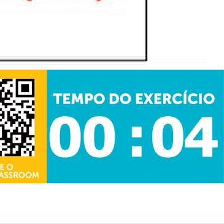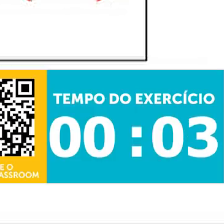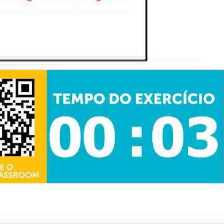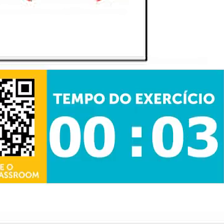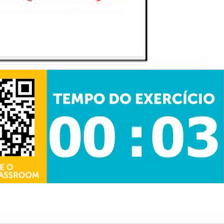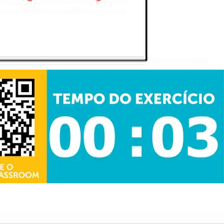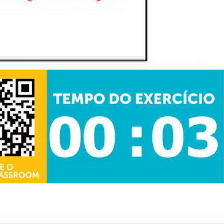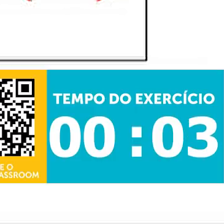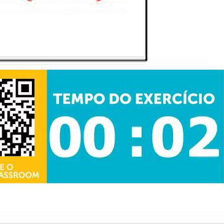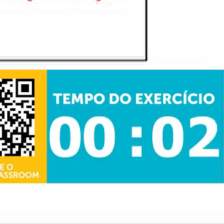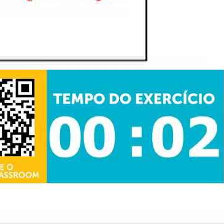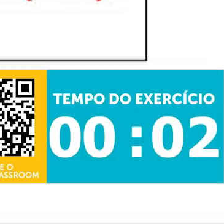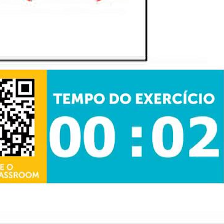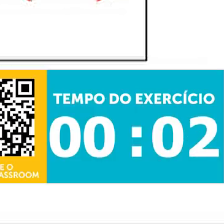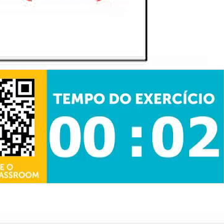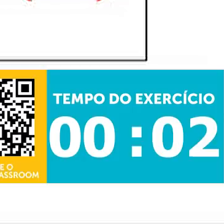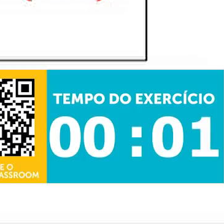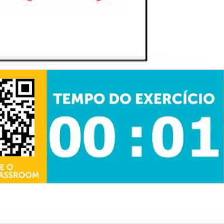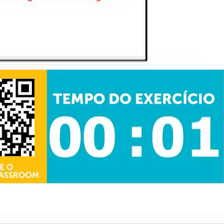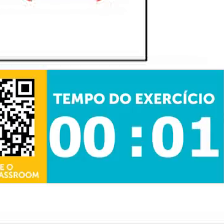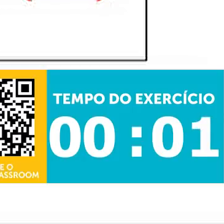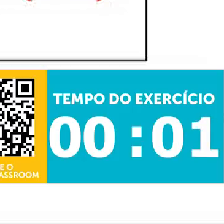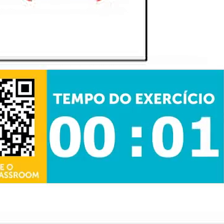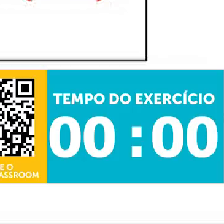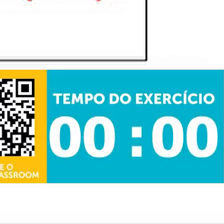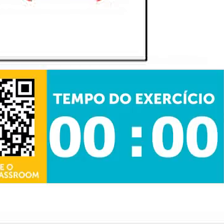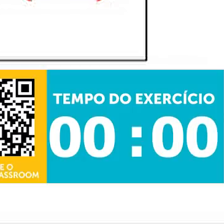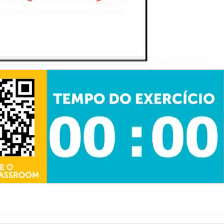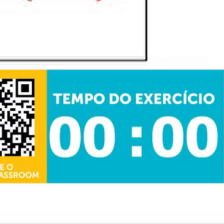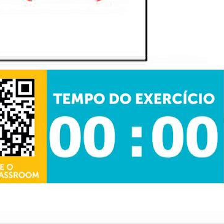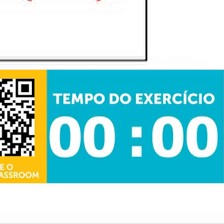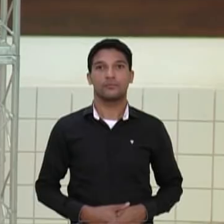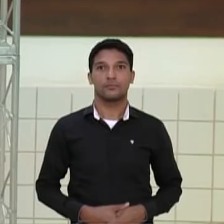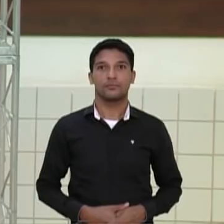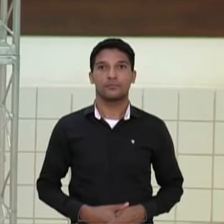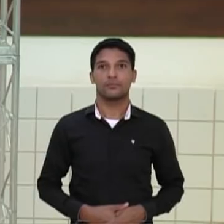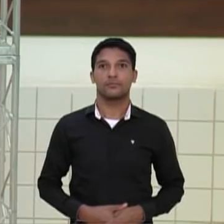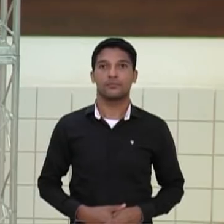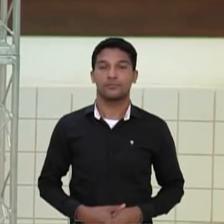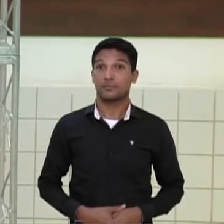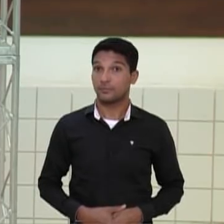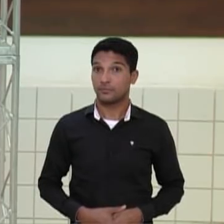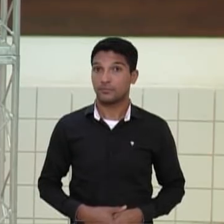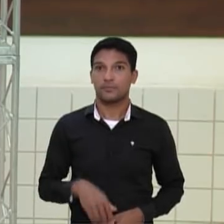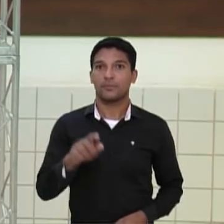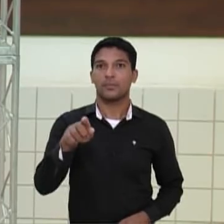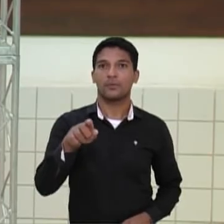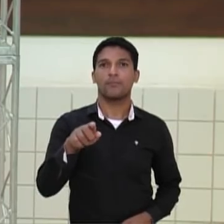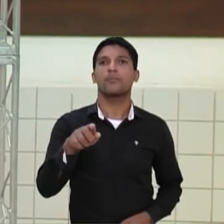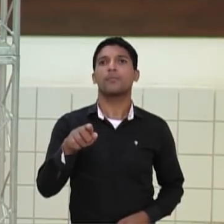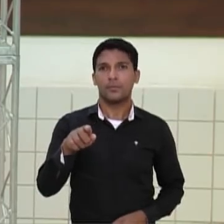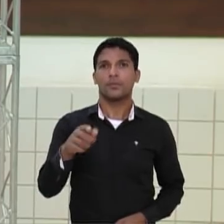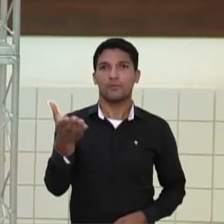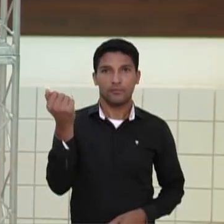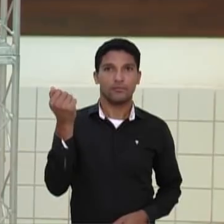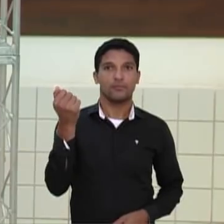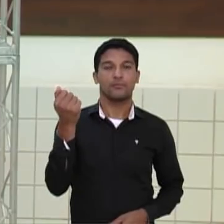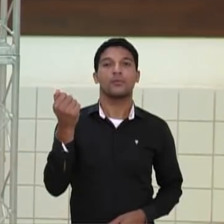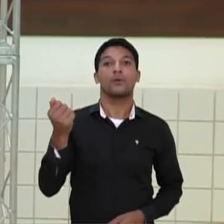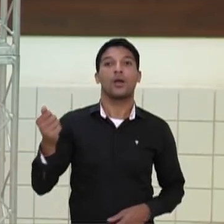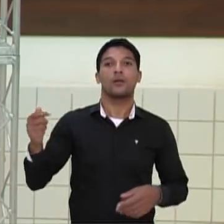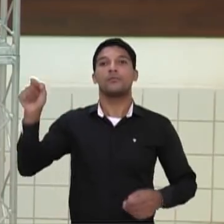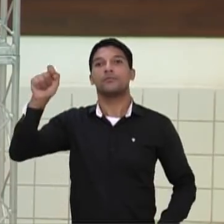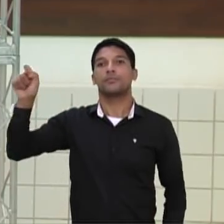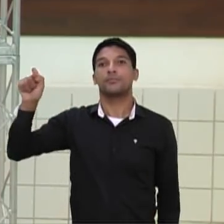aí e aí e então enfim então vamos comigo no